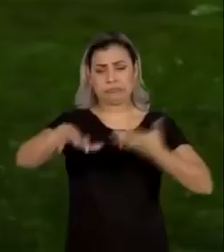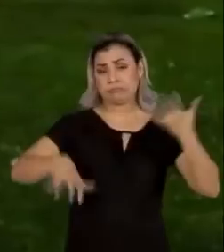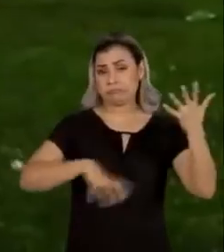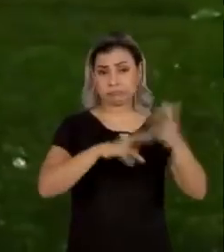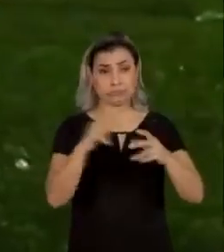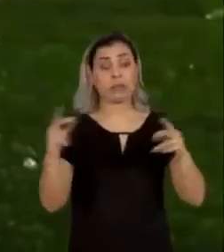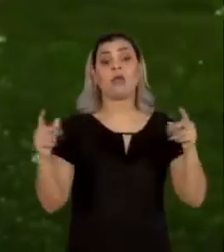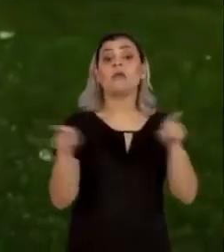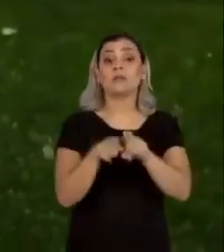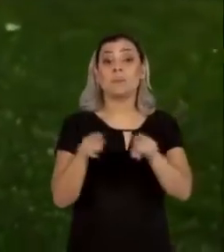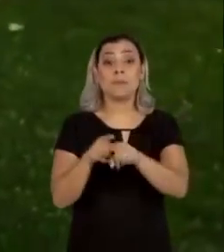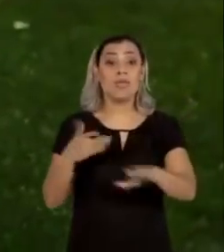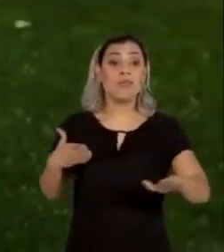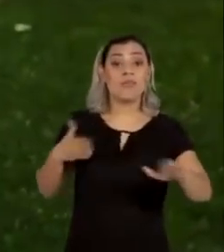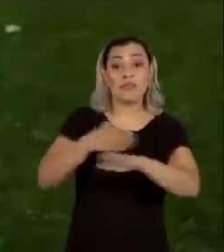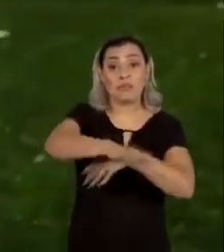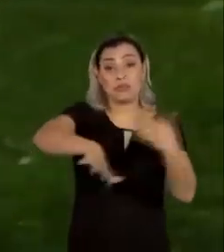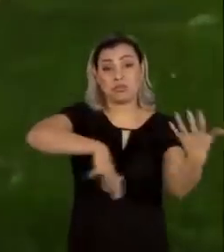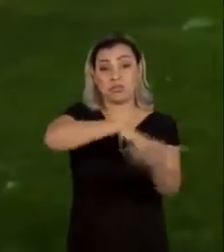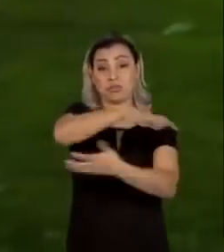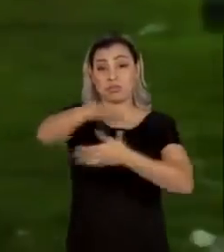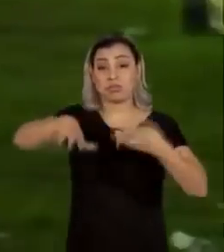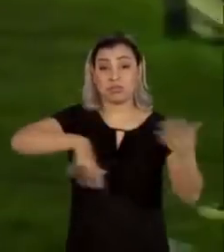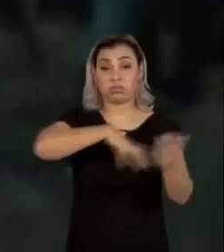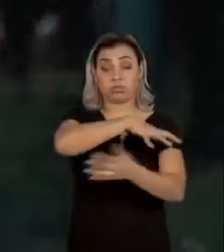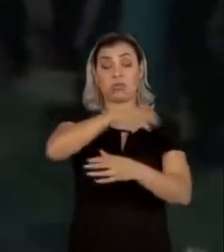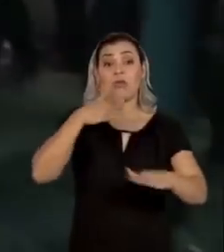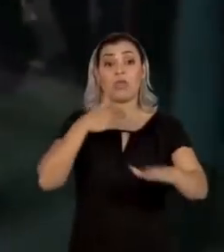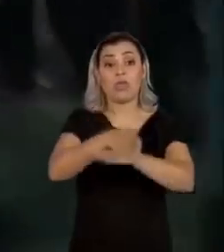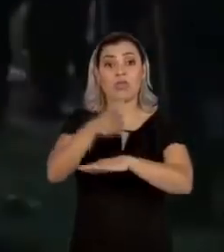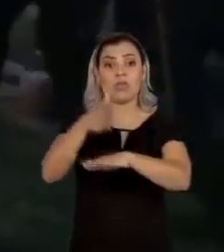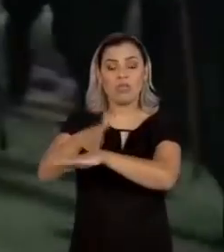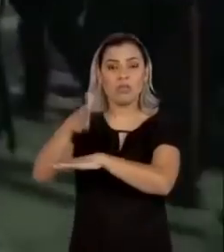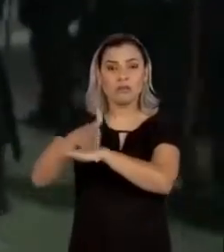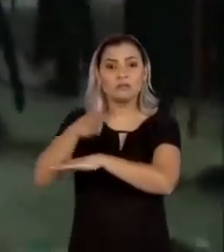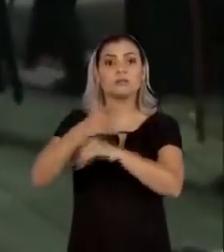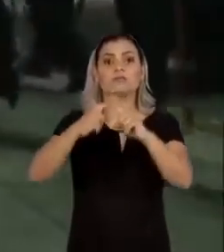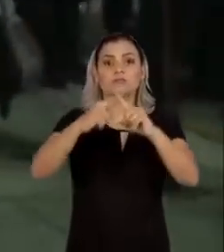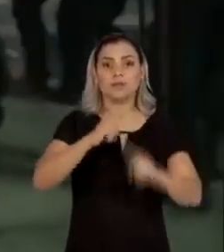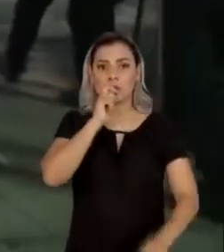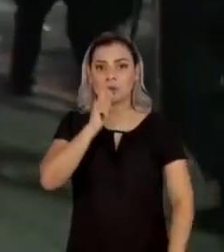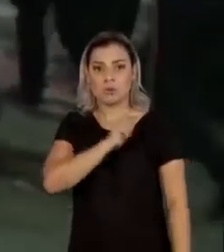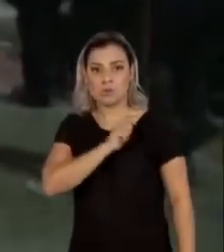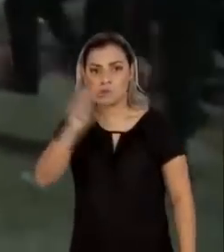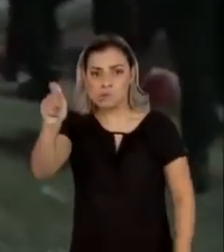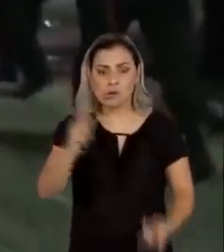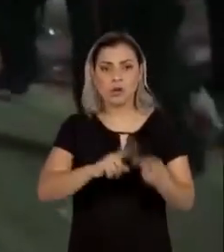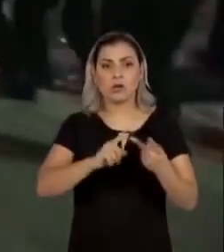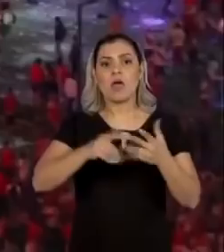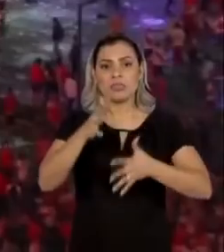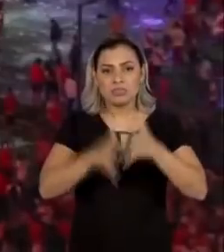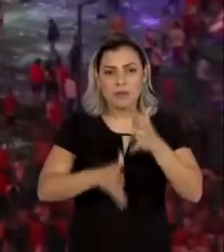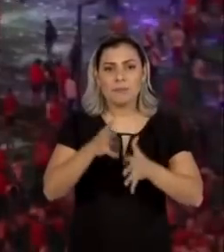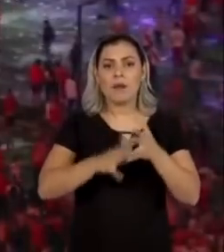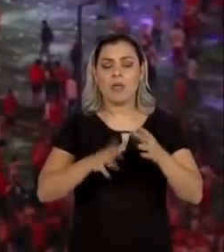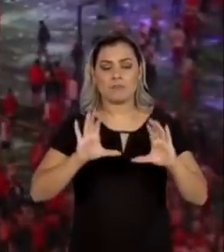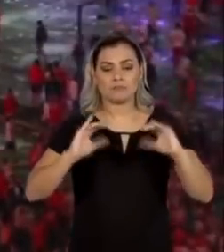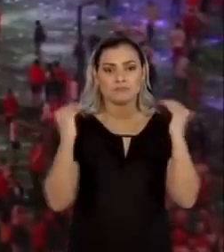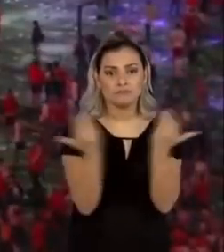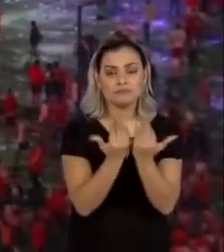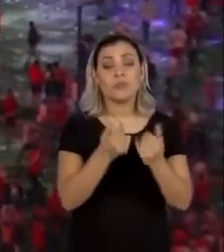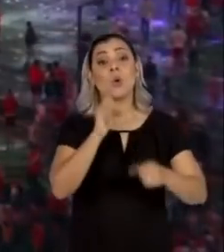violência ou invadir o local restrito aos competidores, árbitros, fiscais, dirigentes, organizadores